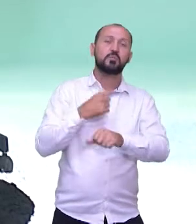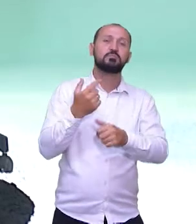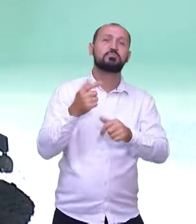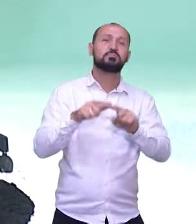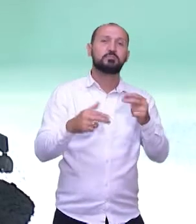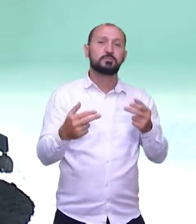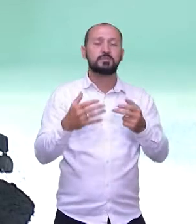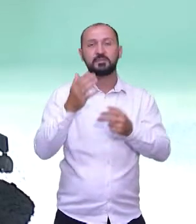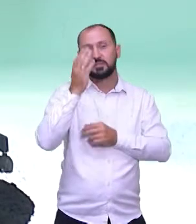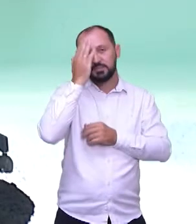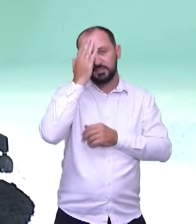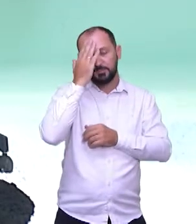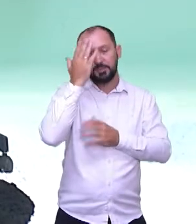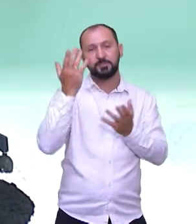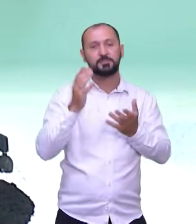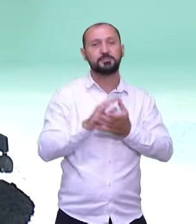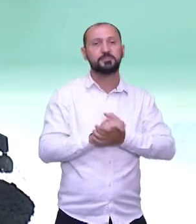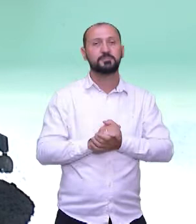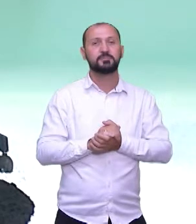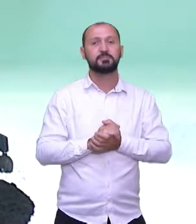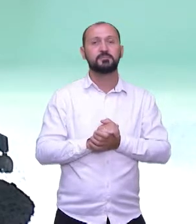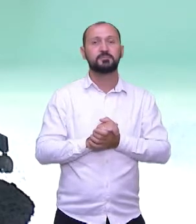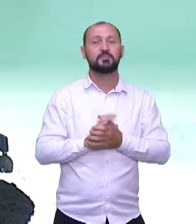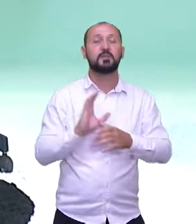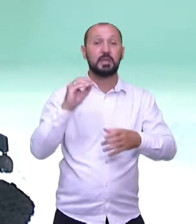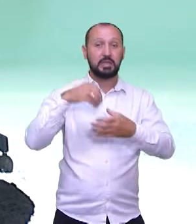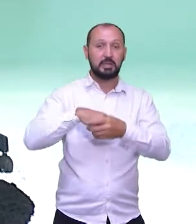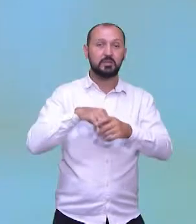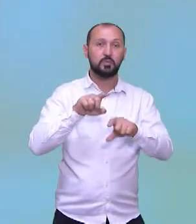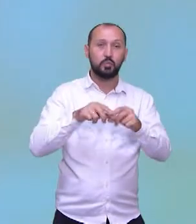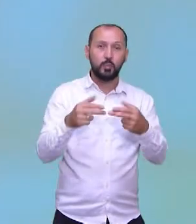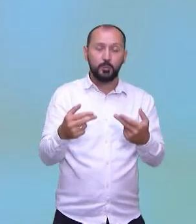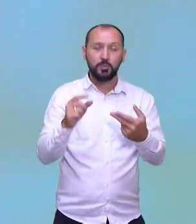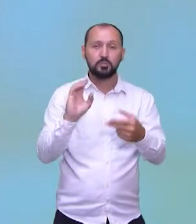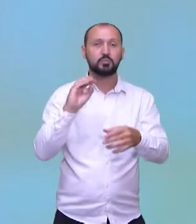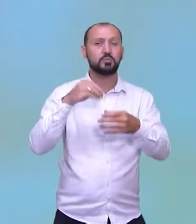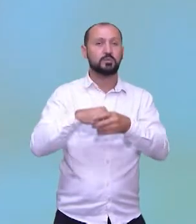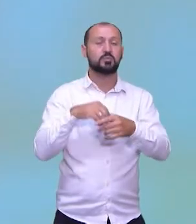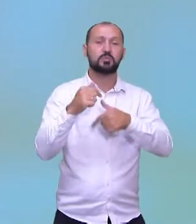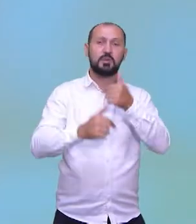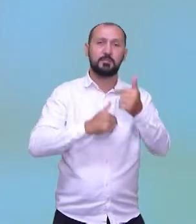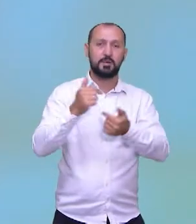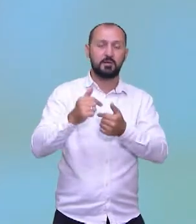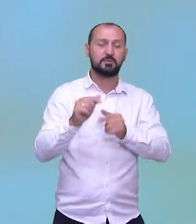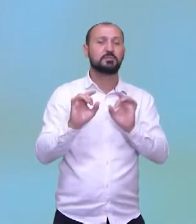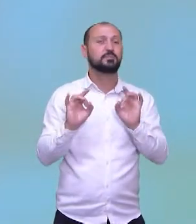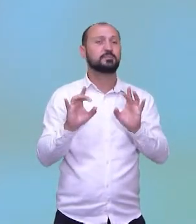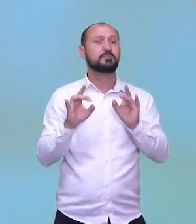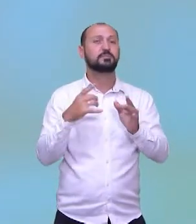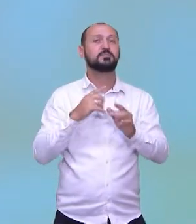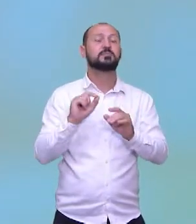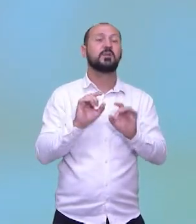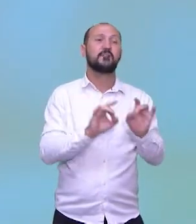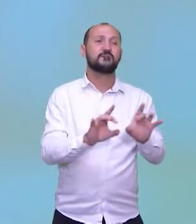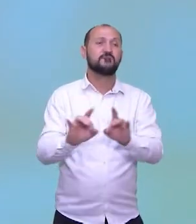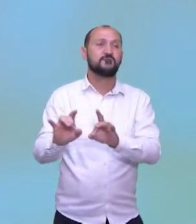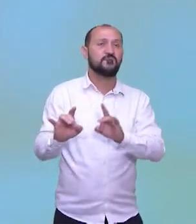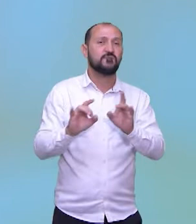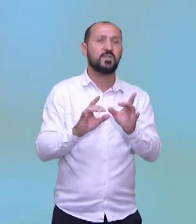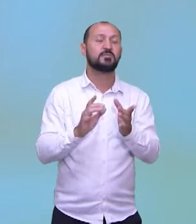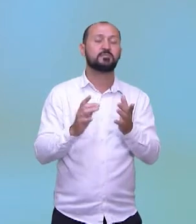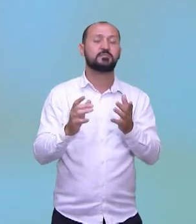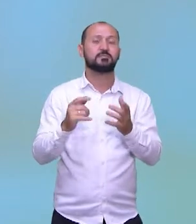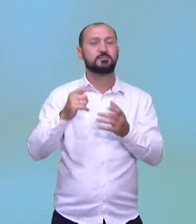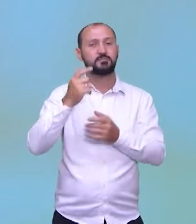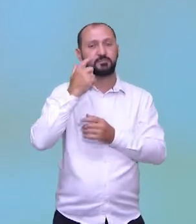atividade econômica, ele vai saber mais ou menos ali, né? Dentro da sua atividade. Produtos da sua atividade específica. Exatamente. Se ele se propor a vender todo tipo de